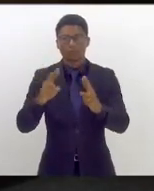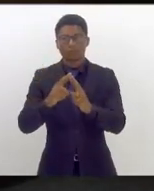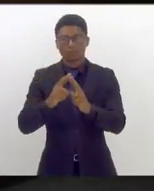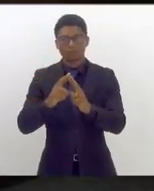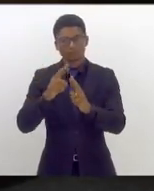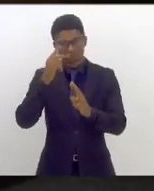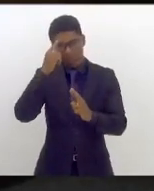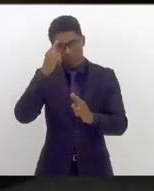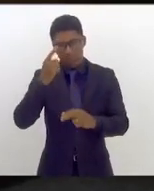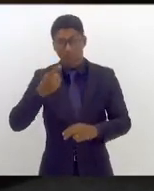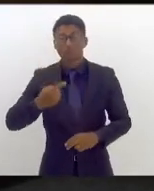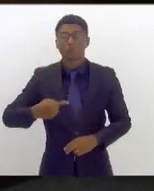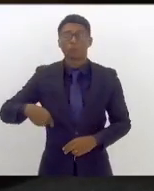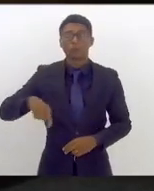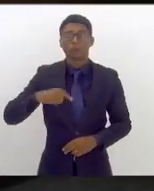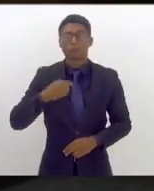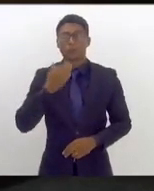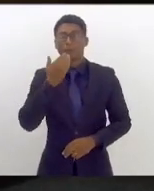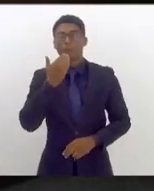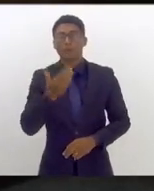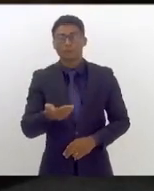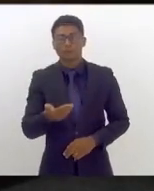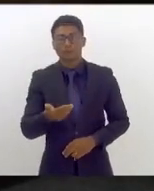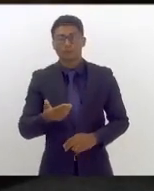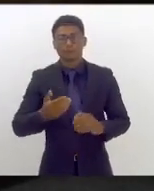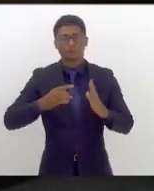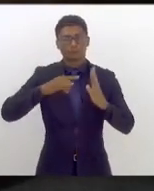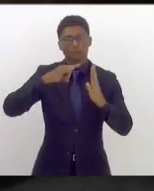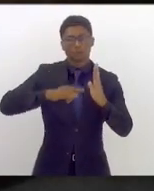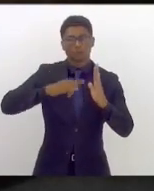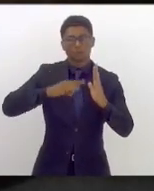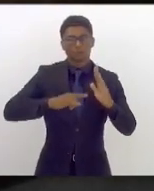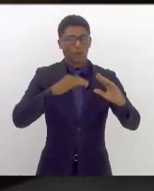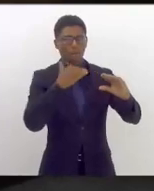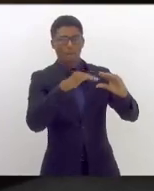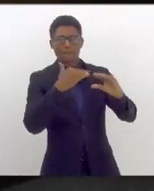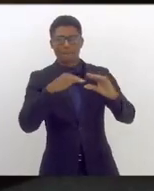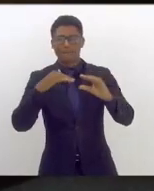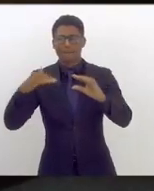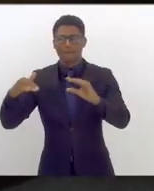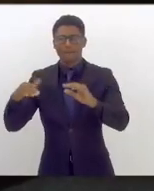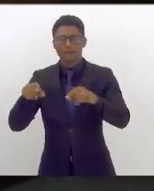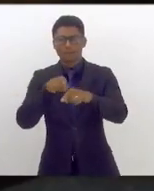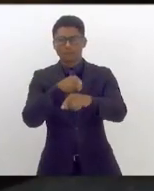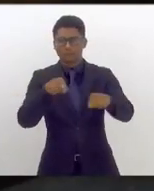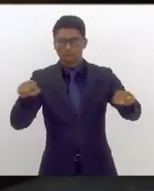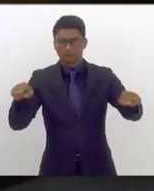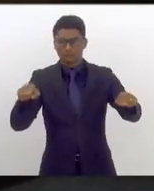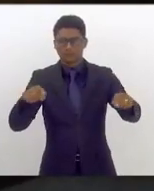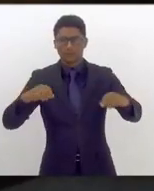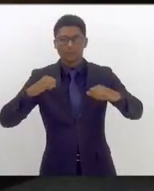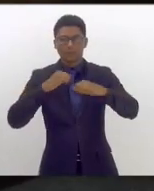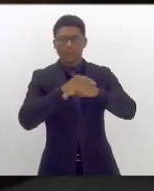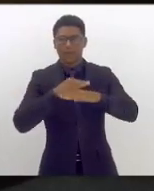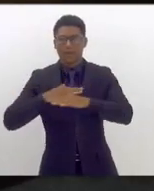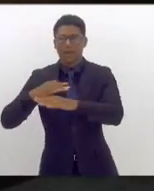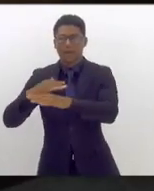e oficiamos os 13 municípios e a firjan